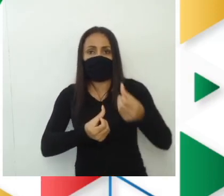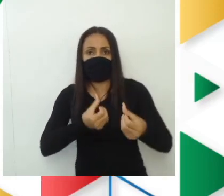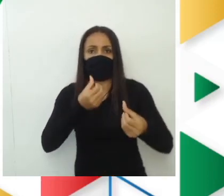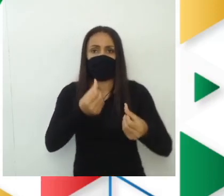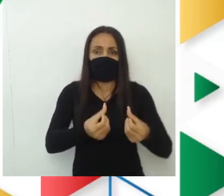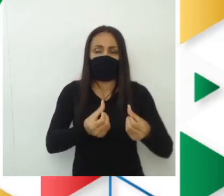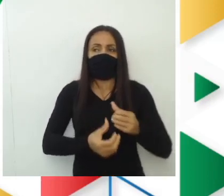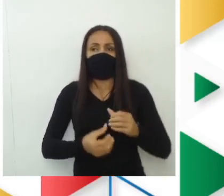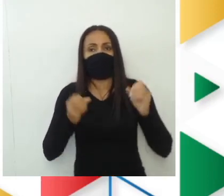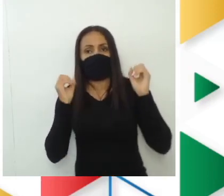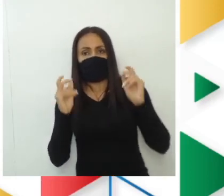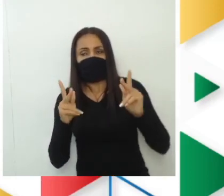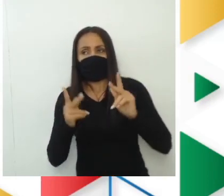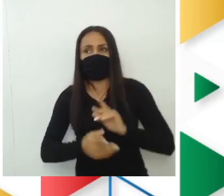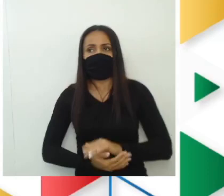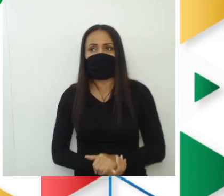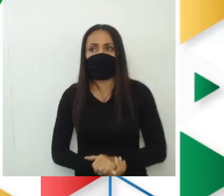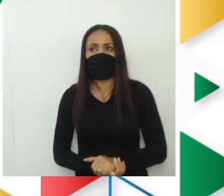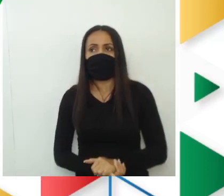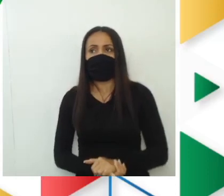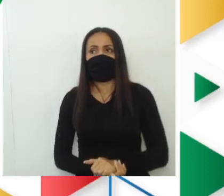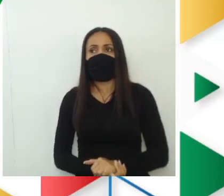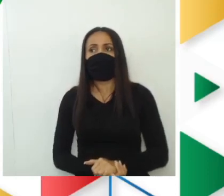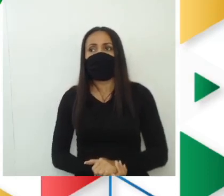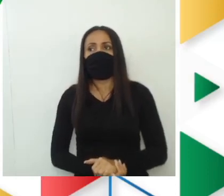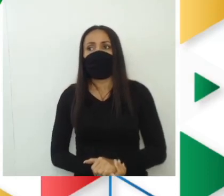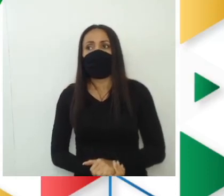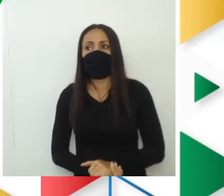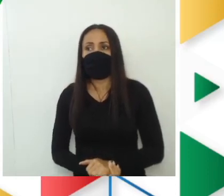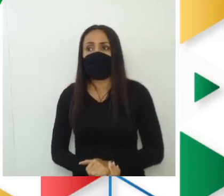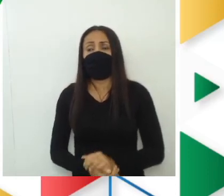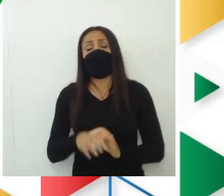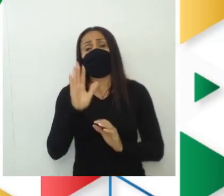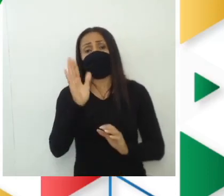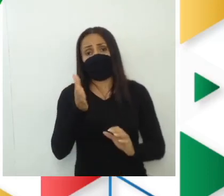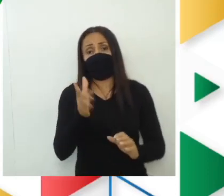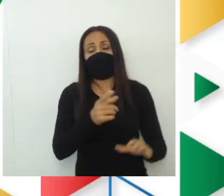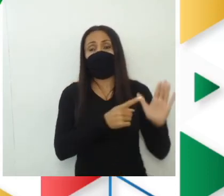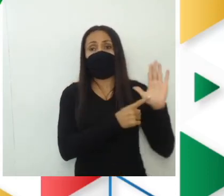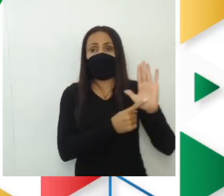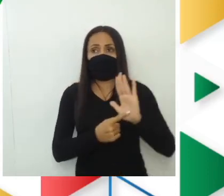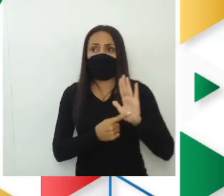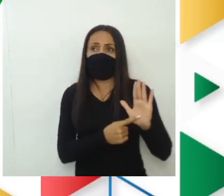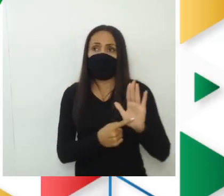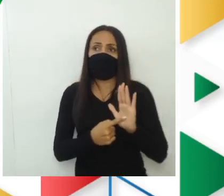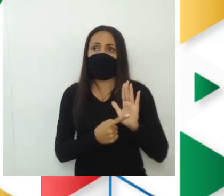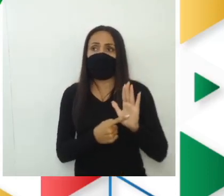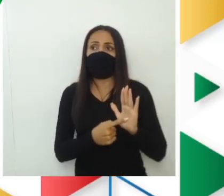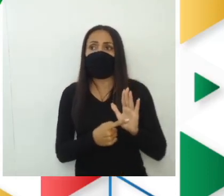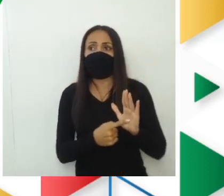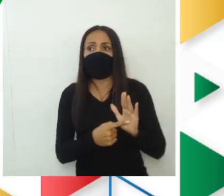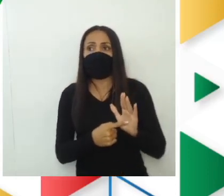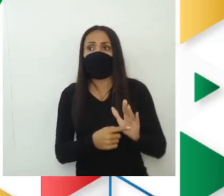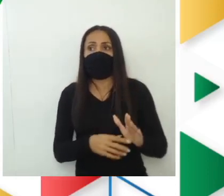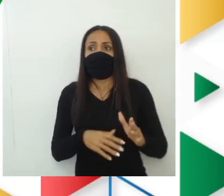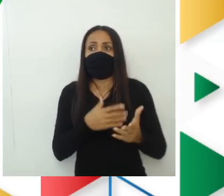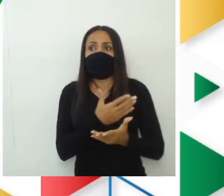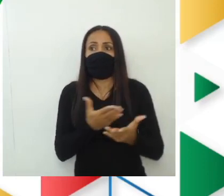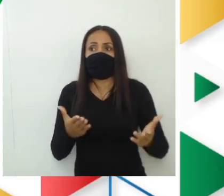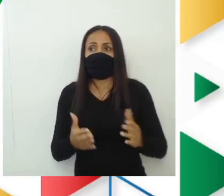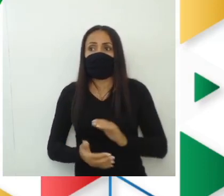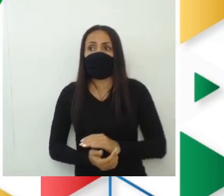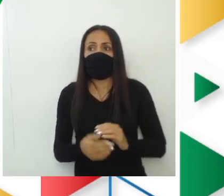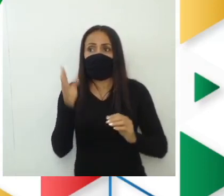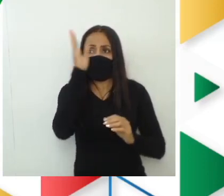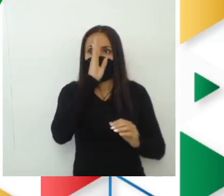tá bom? Nessa conferência, né, isso já apresentado, né, a tal acepção brasileira do